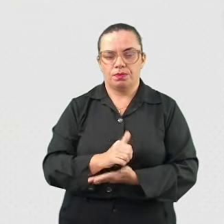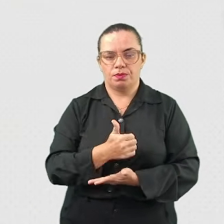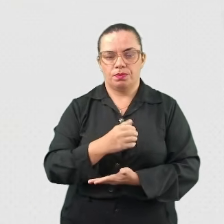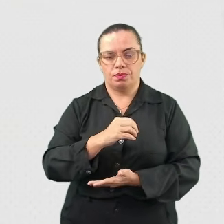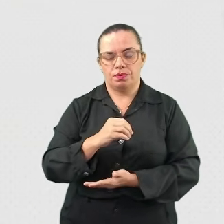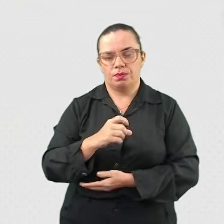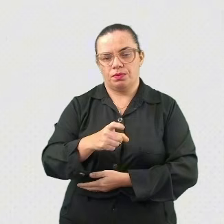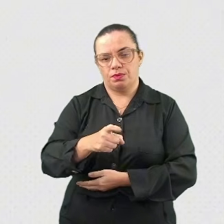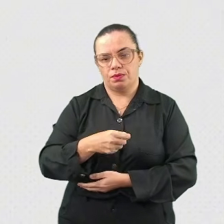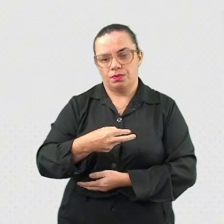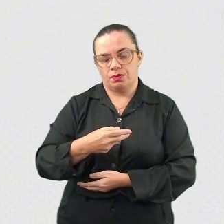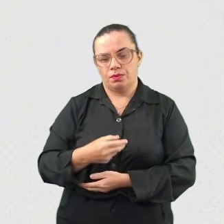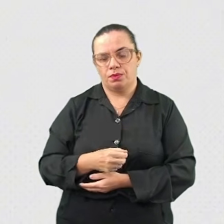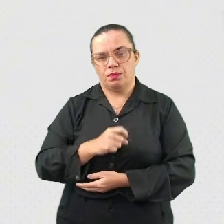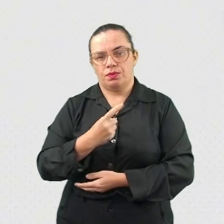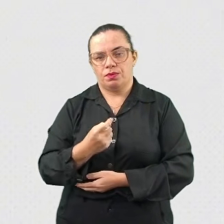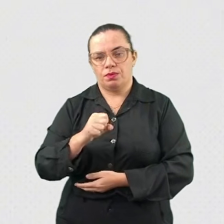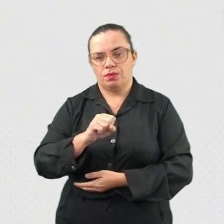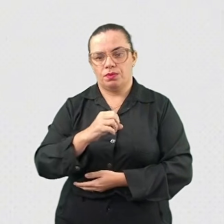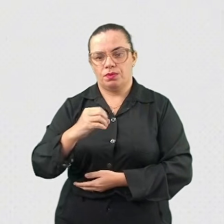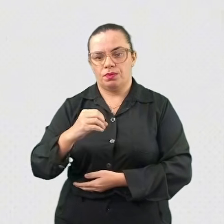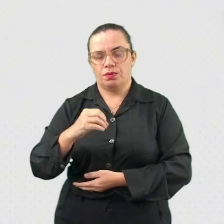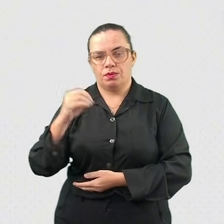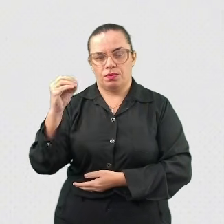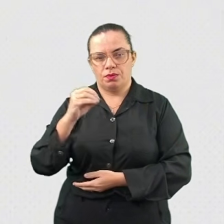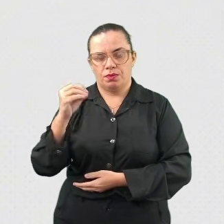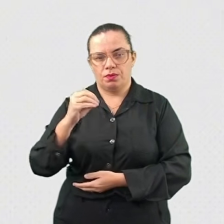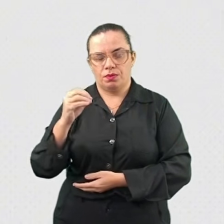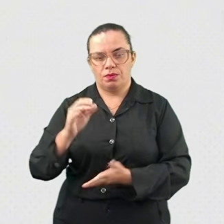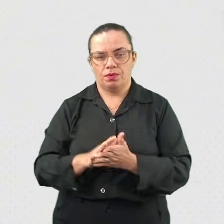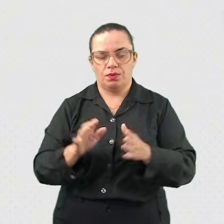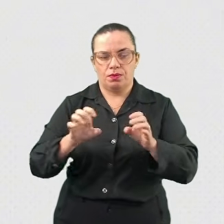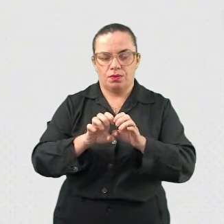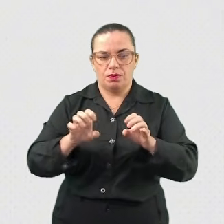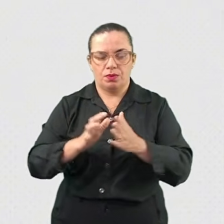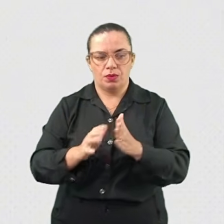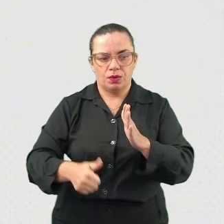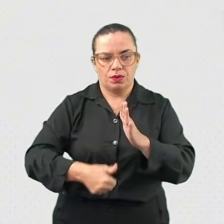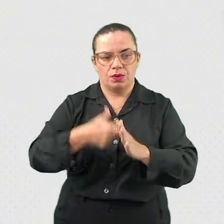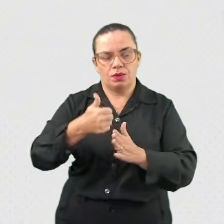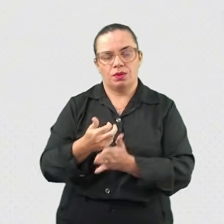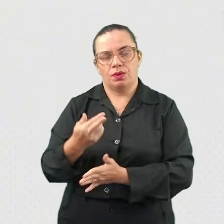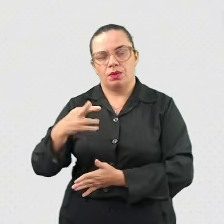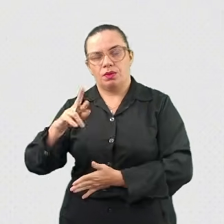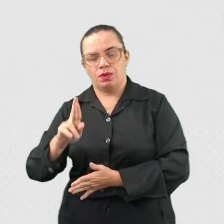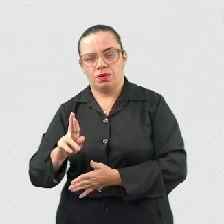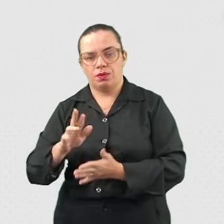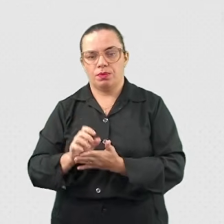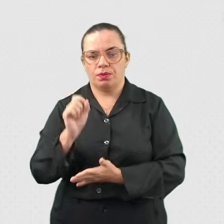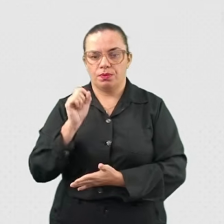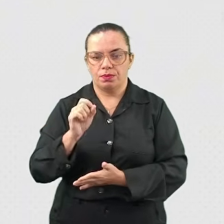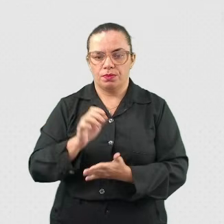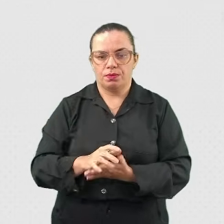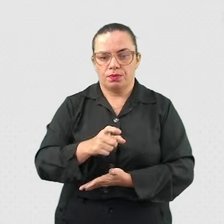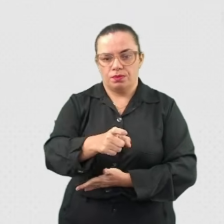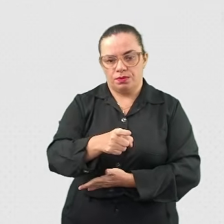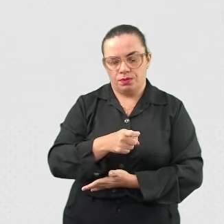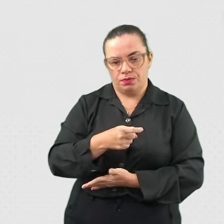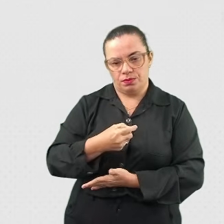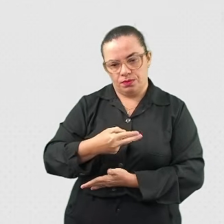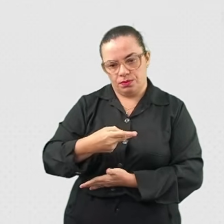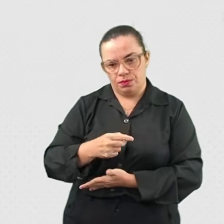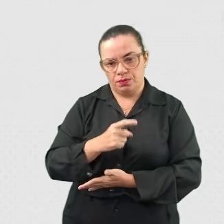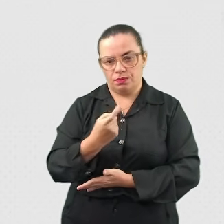180 graus, né? Vira uma equaçãozinha do primeiro grau. X vai ser igual a 180 graus